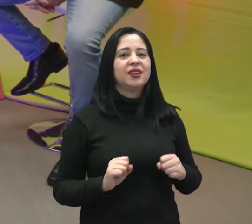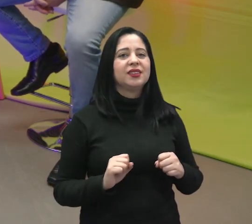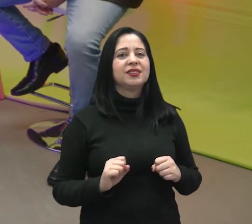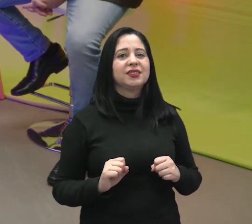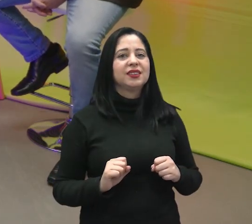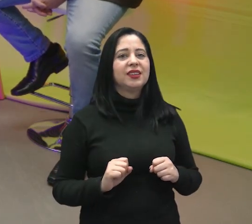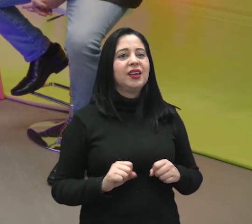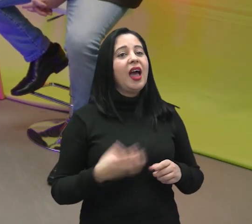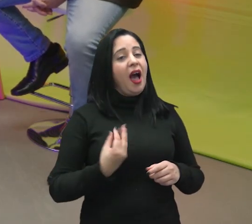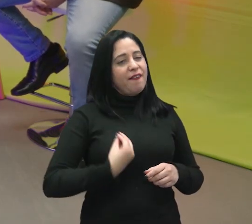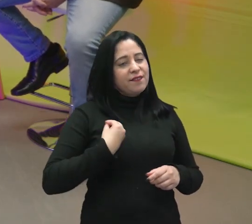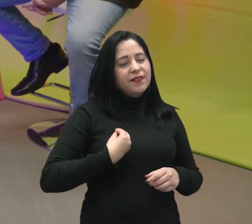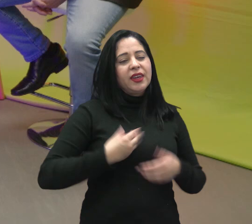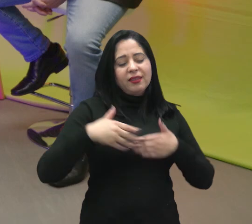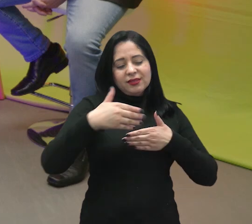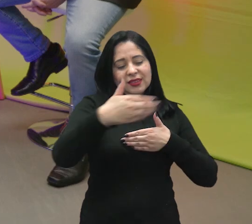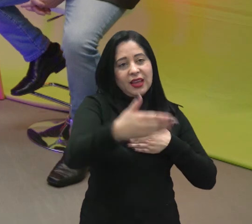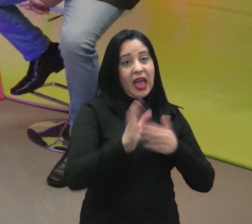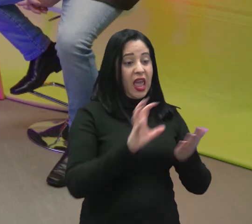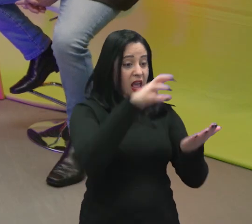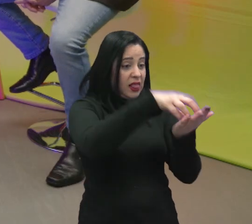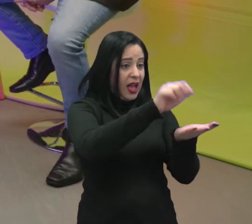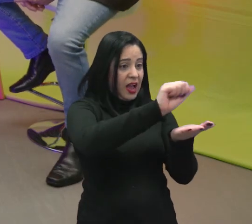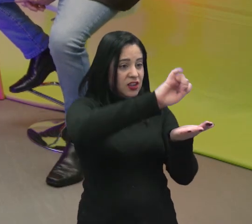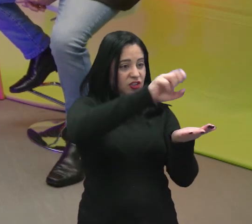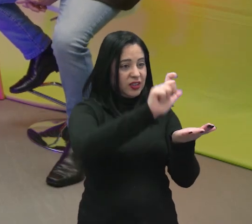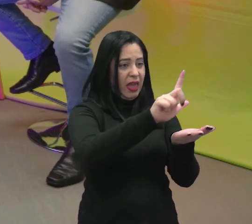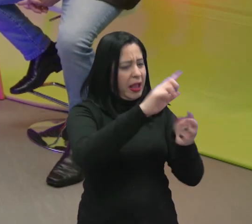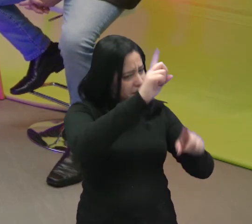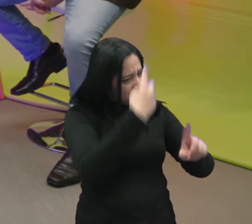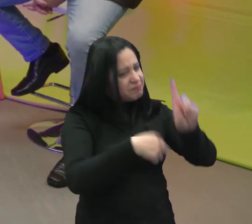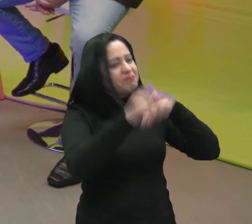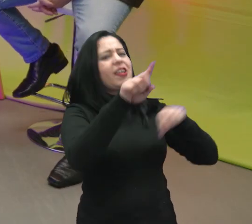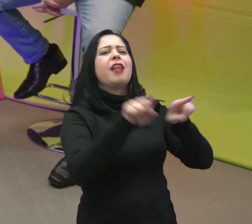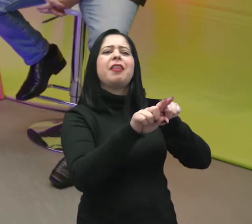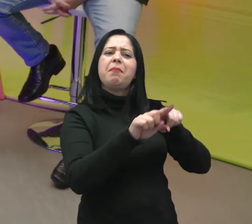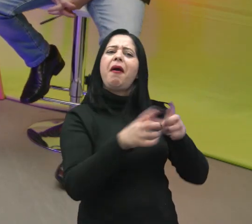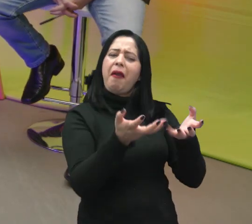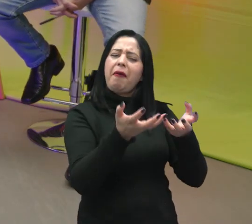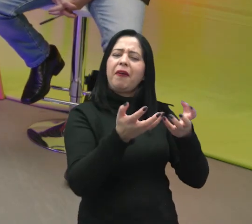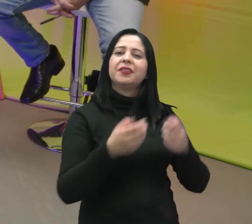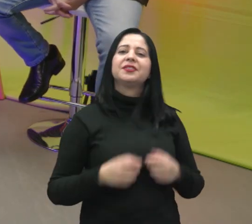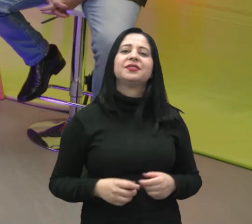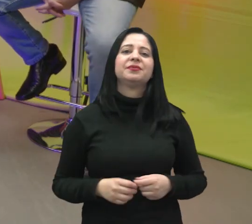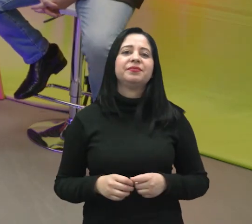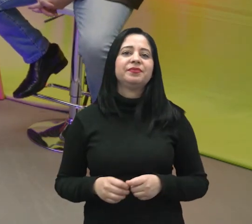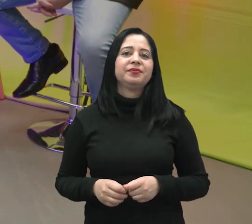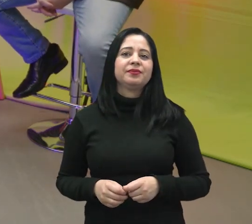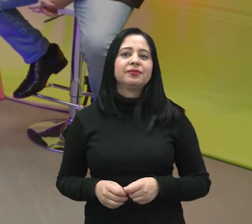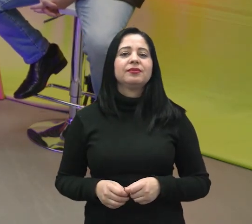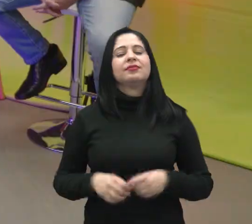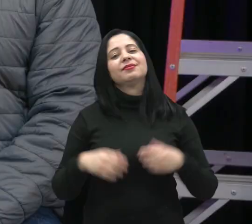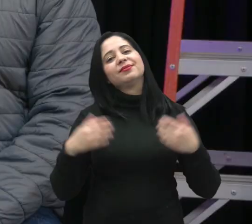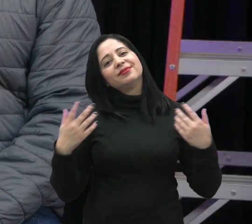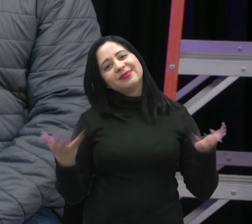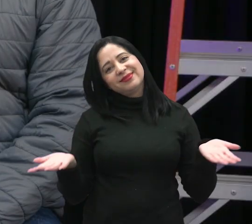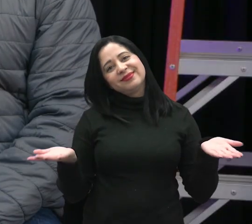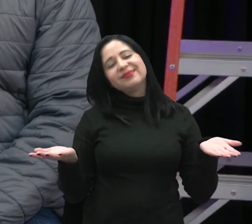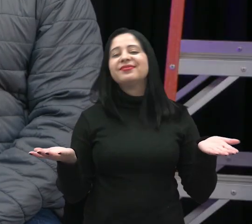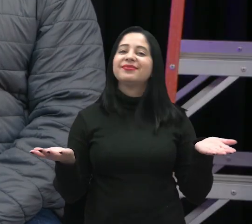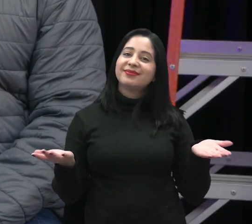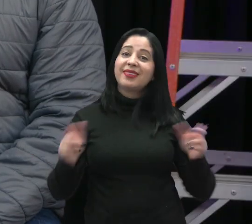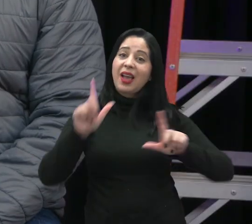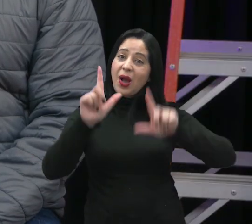paróquia também e na carreira aí da academia, viu? Parabéns pela presidência, tá bom? Excelente. Muito obrigado. Até a próxima. E assim,